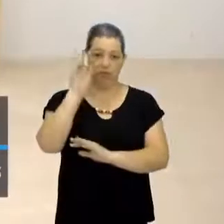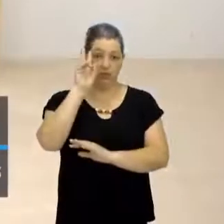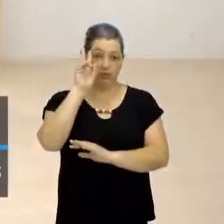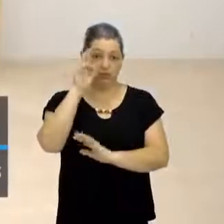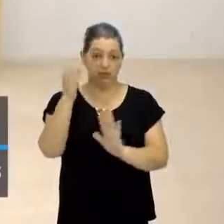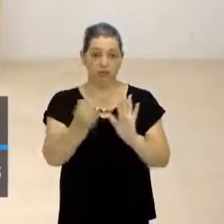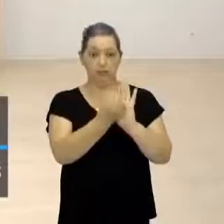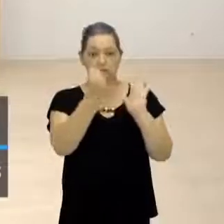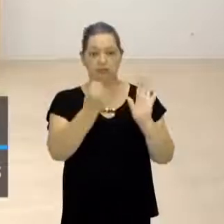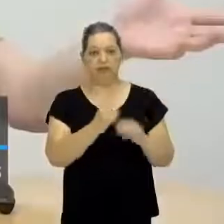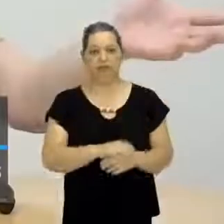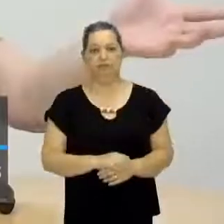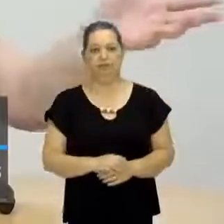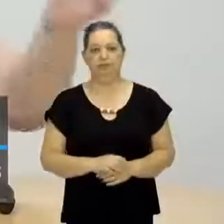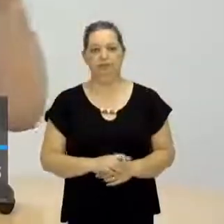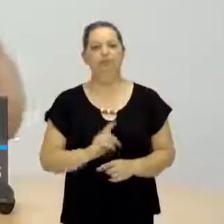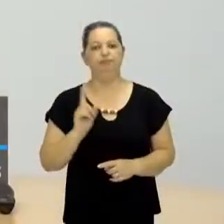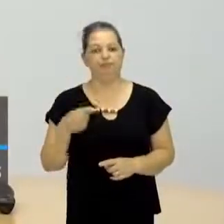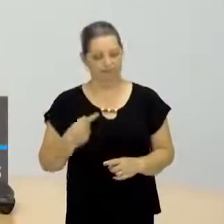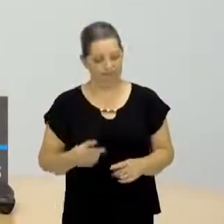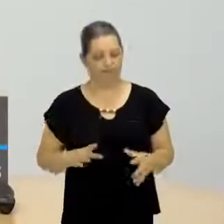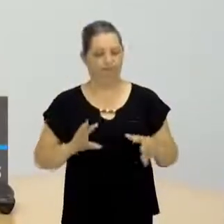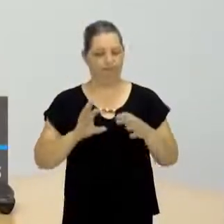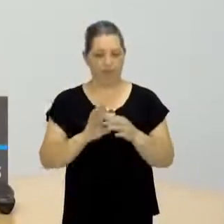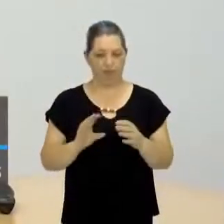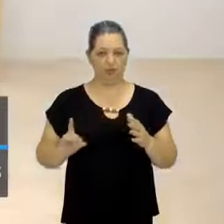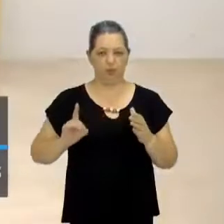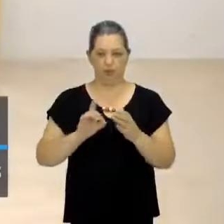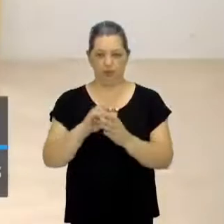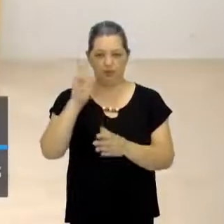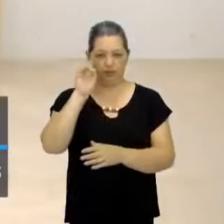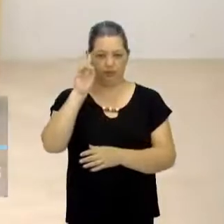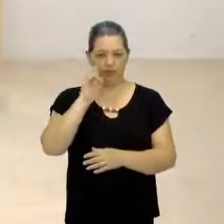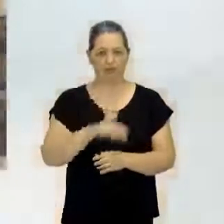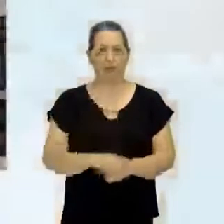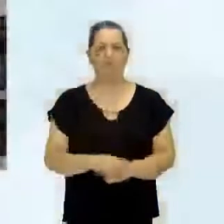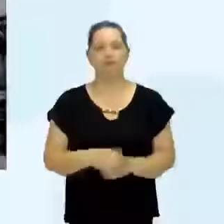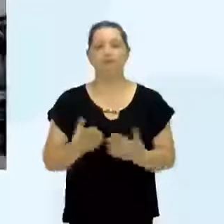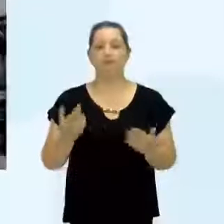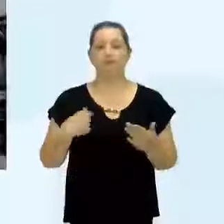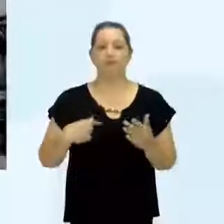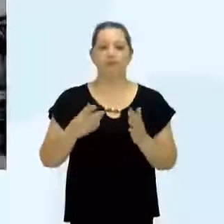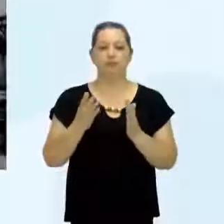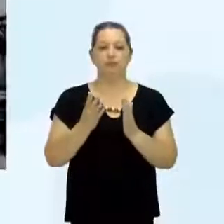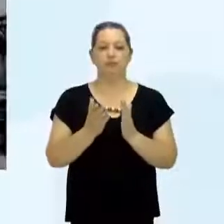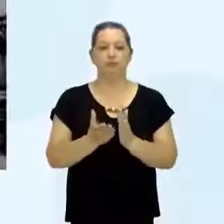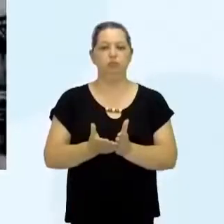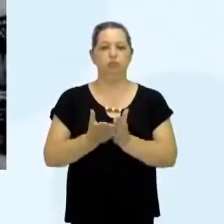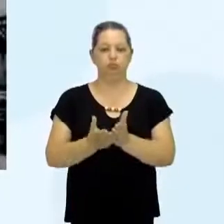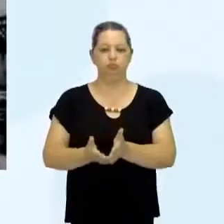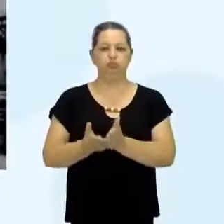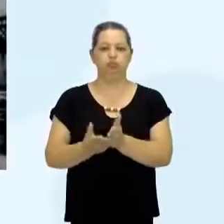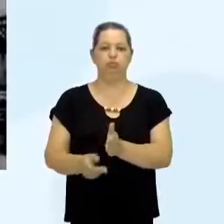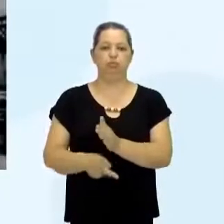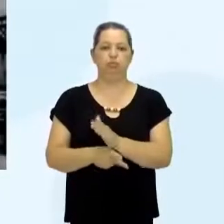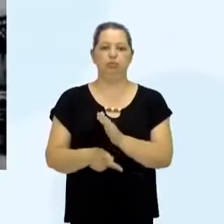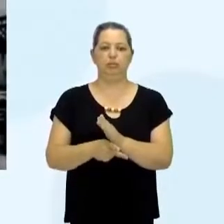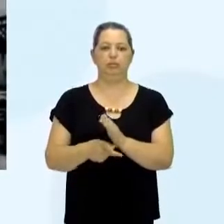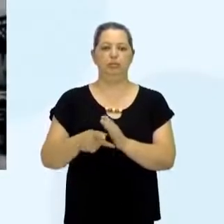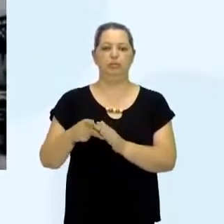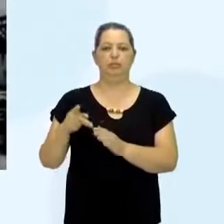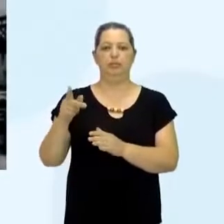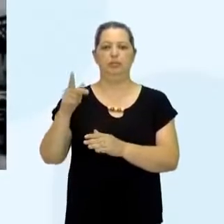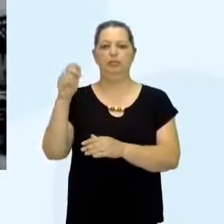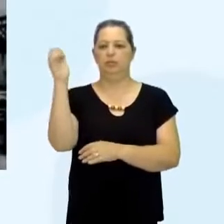Histórico, exatamente. A gente não está fora da história. Claro que não. Né? Vamos lá, então. Então, vamos lá. A bordo do vapor Washington, Patrício chegou ao